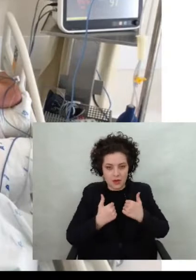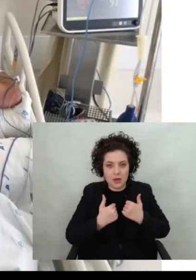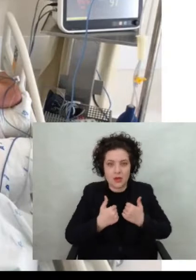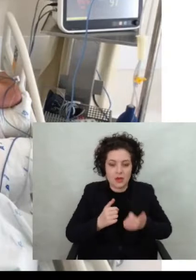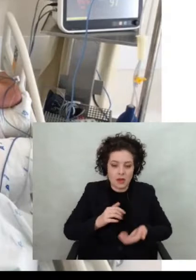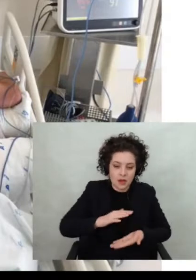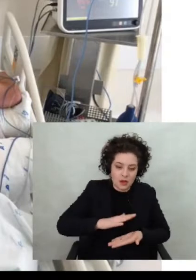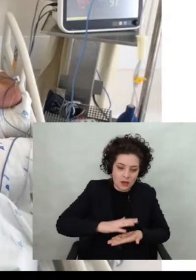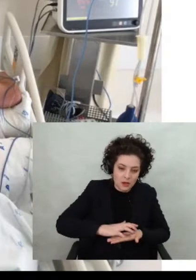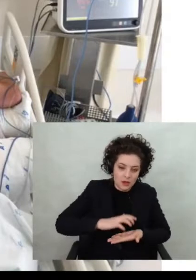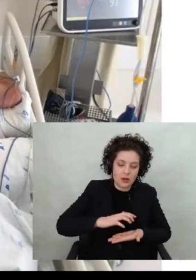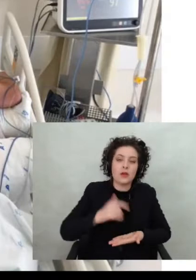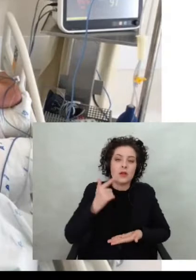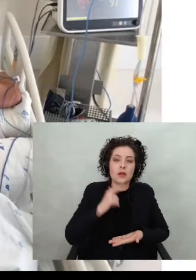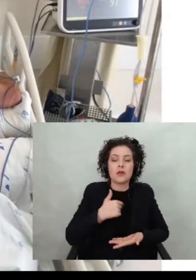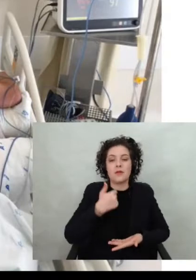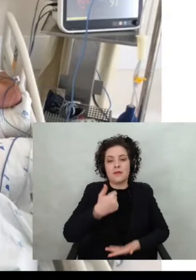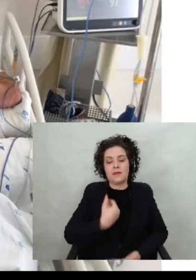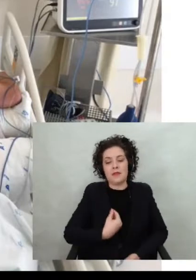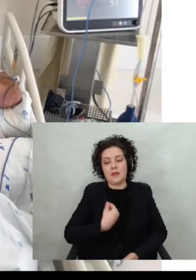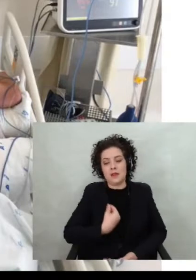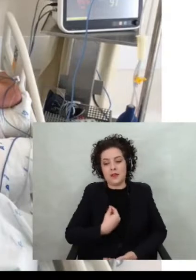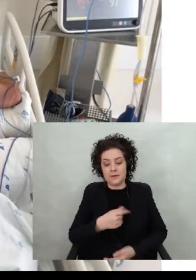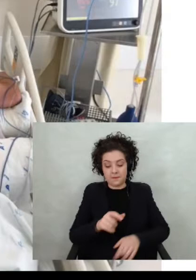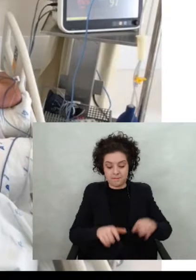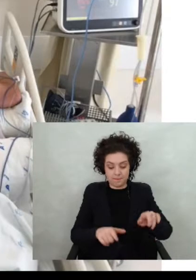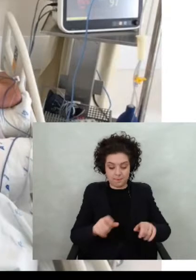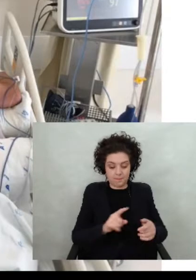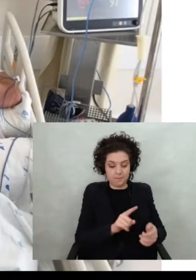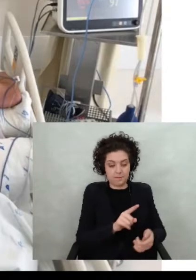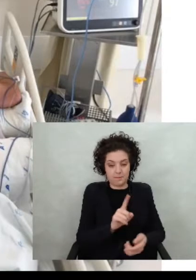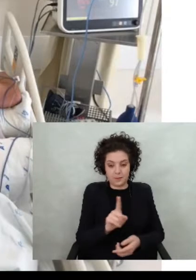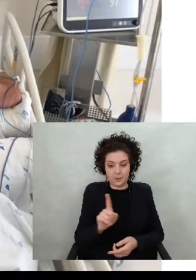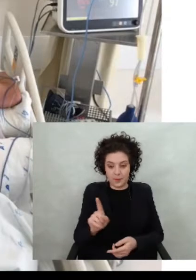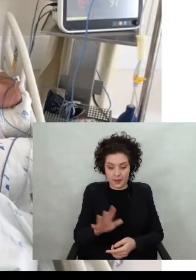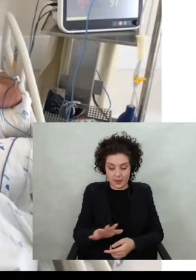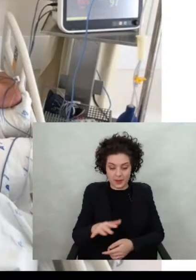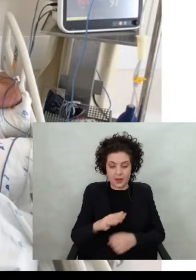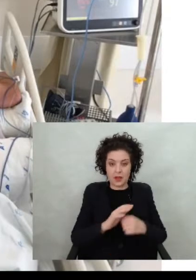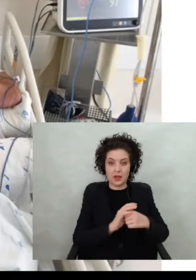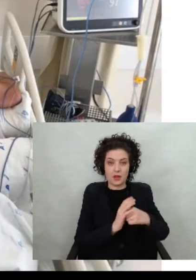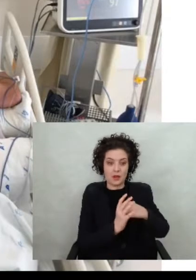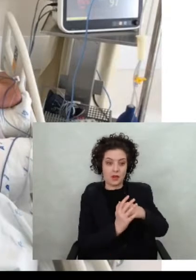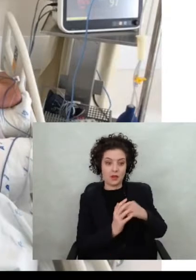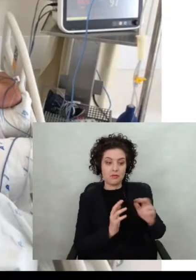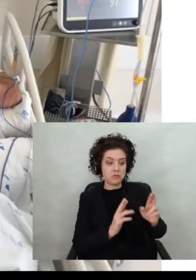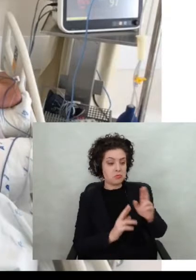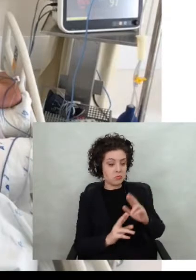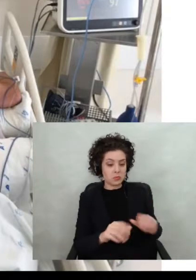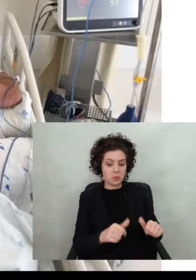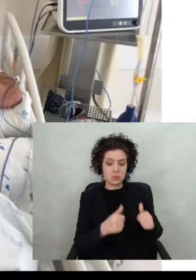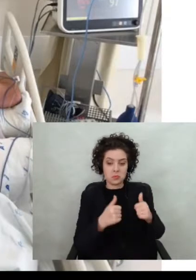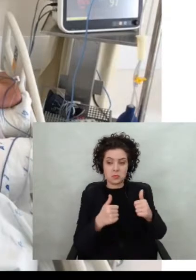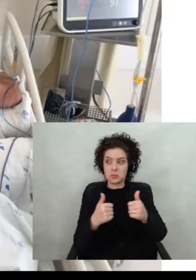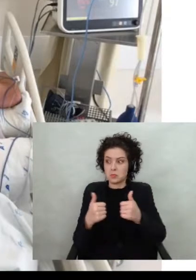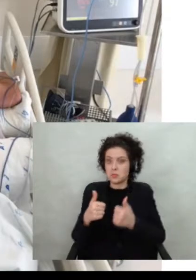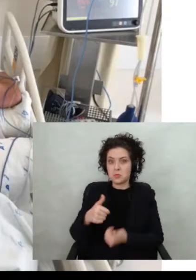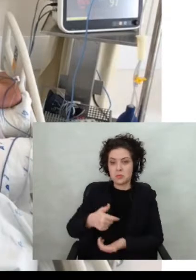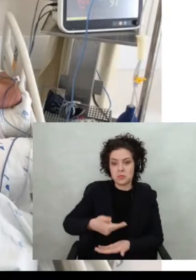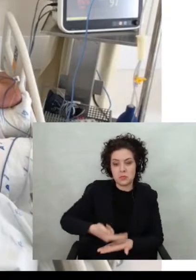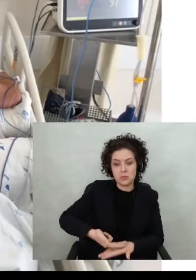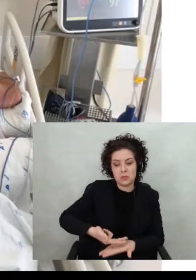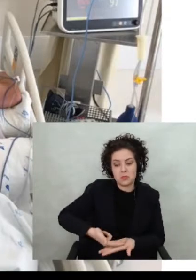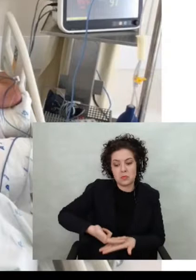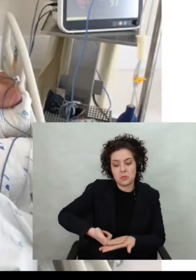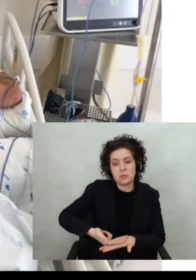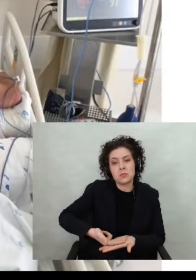sobrevida. E esses pacientes, especificamente da COVID, são bastante respondedores à posição prona, e nós temos deixado eles, às